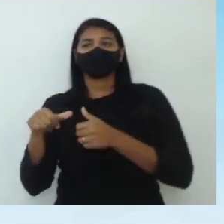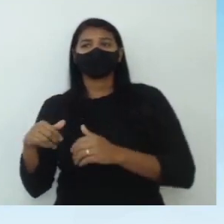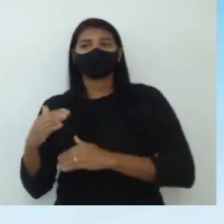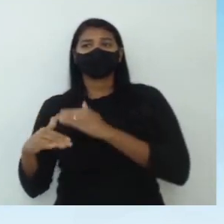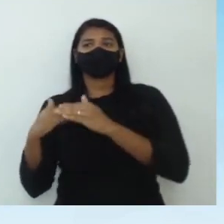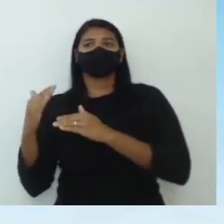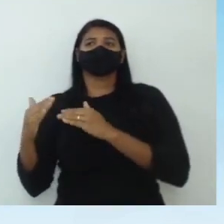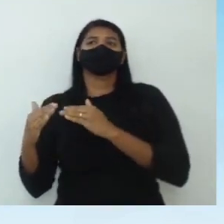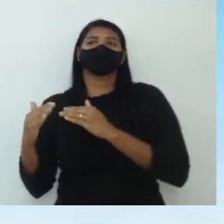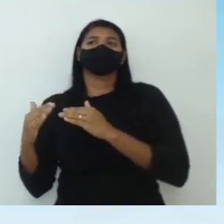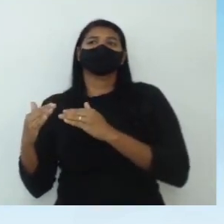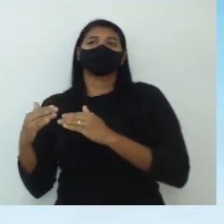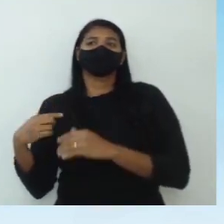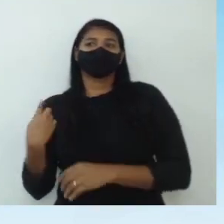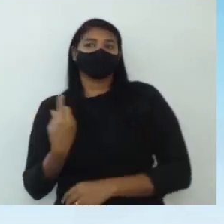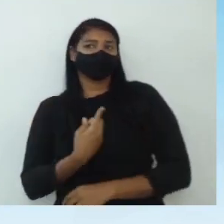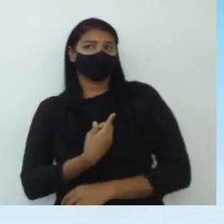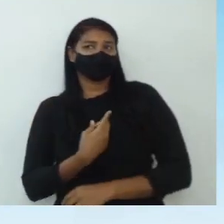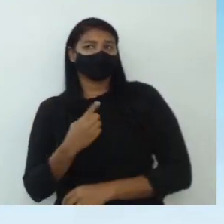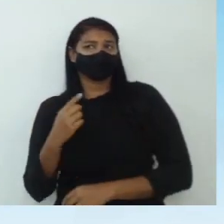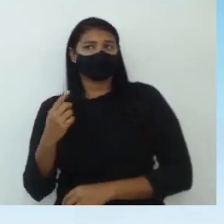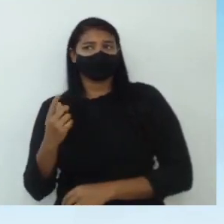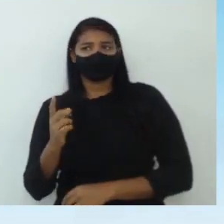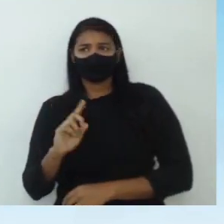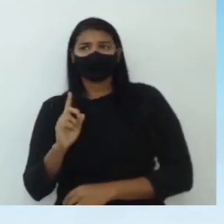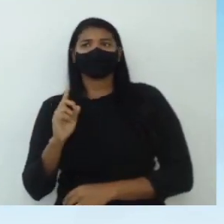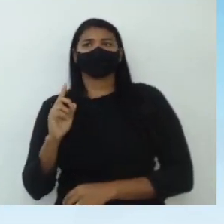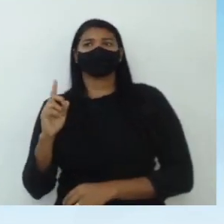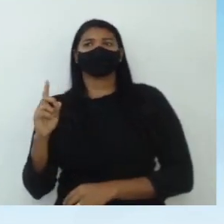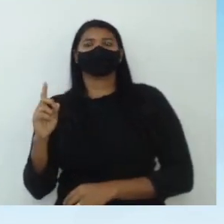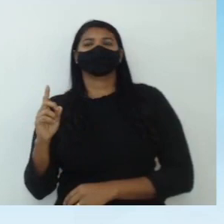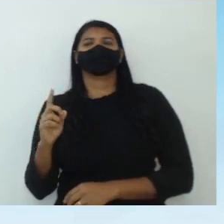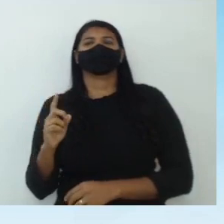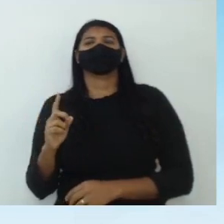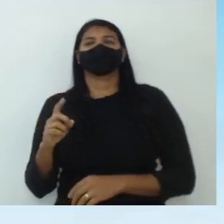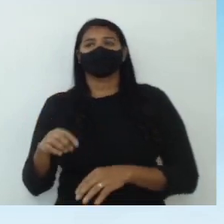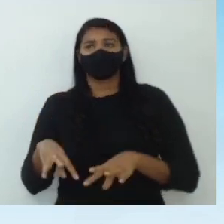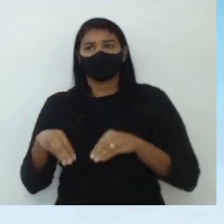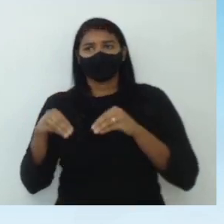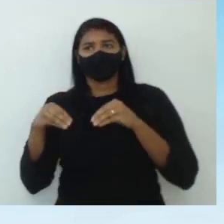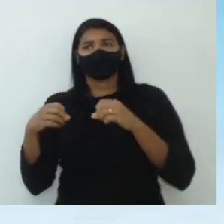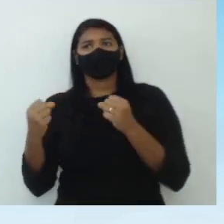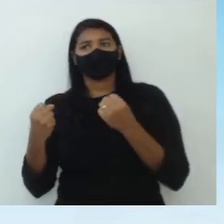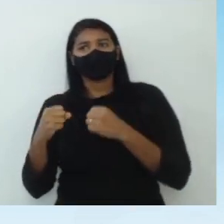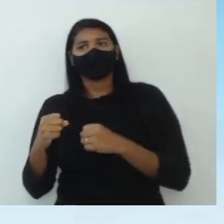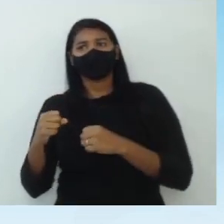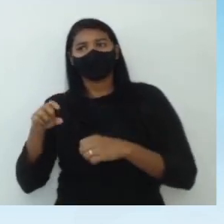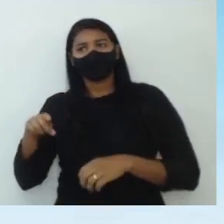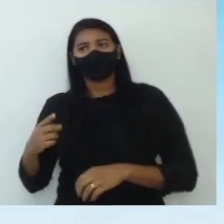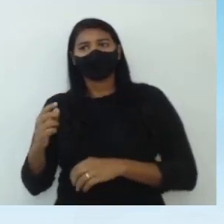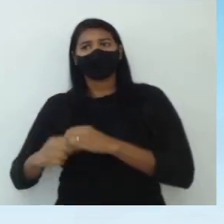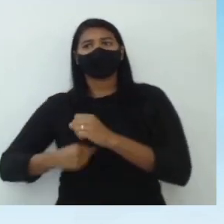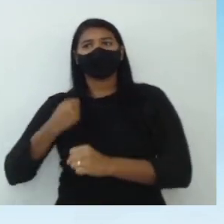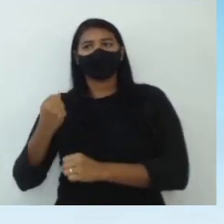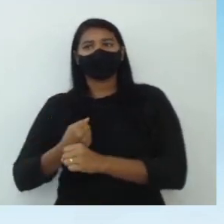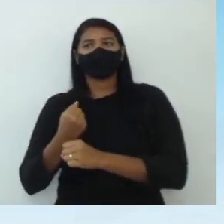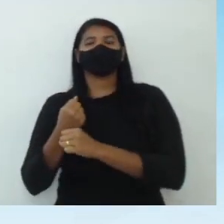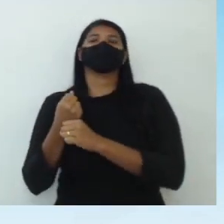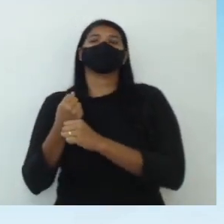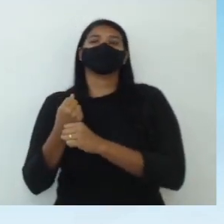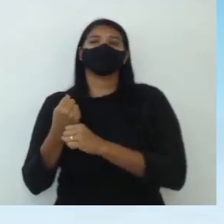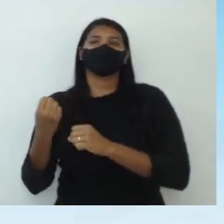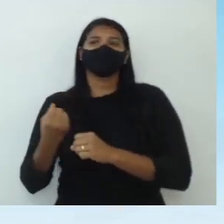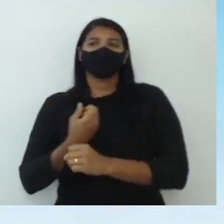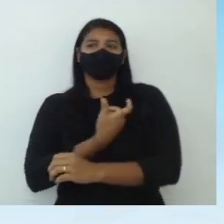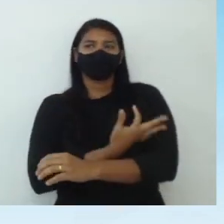Nós não. É verdade. Mas a terra se recupera brincando. Ela só precisa de alguns milhares de anos, que para ela é uma brincadeira. Para a gente